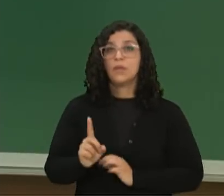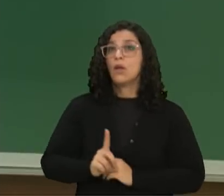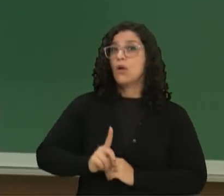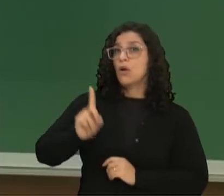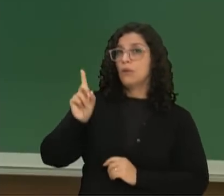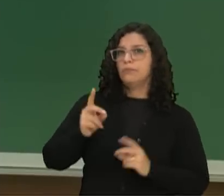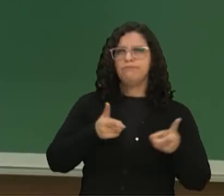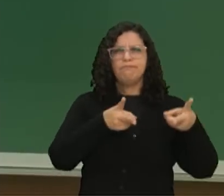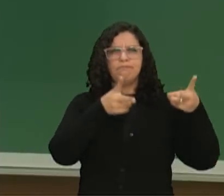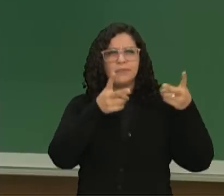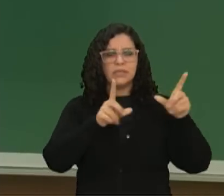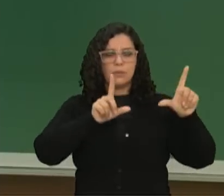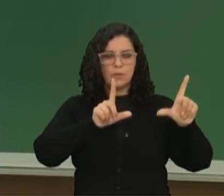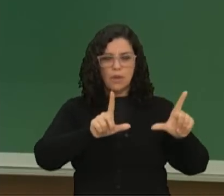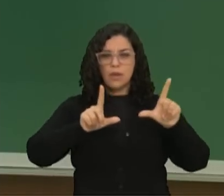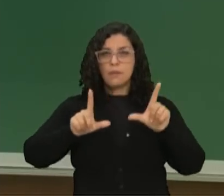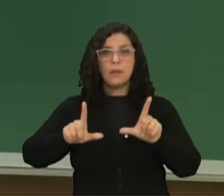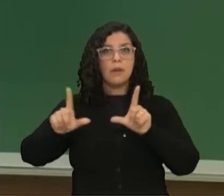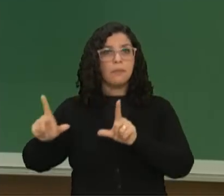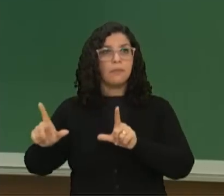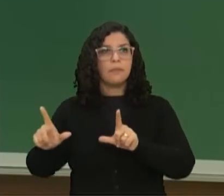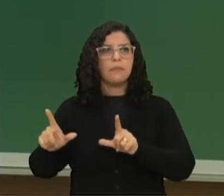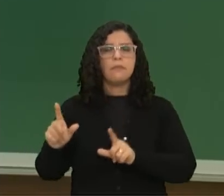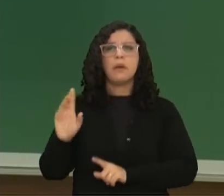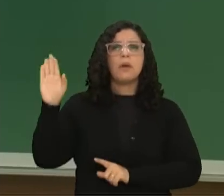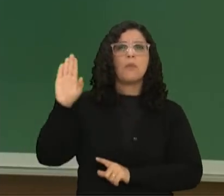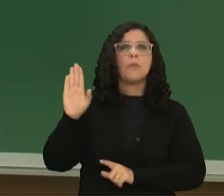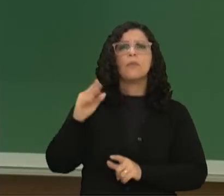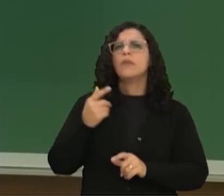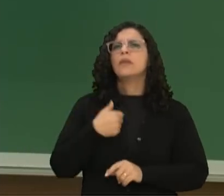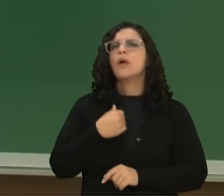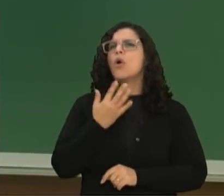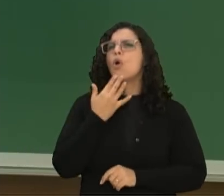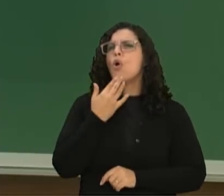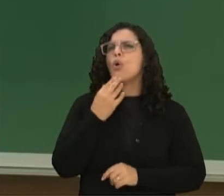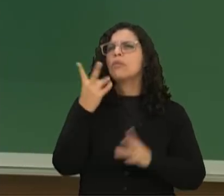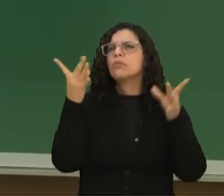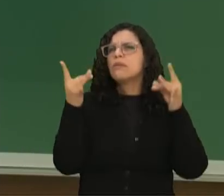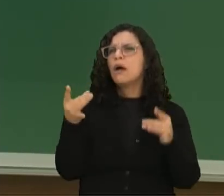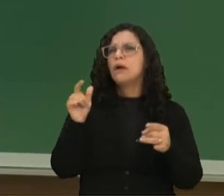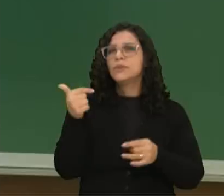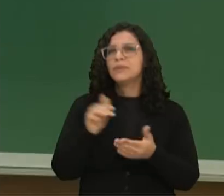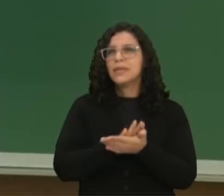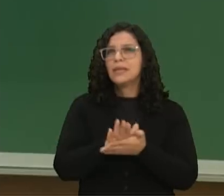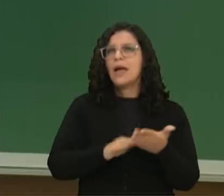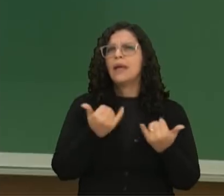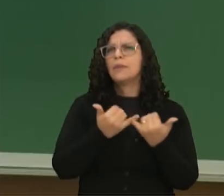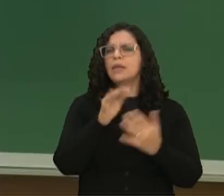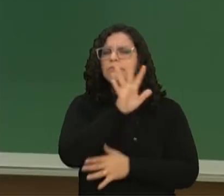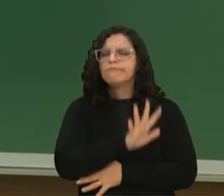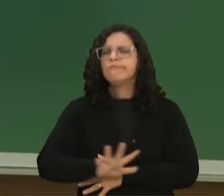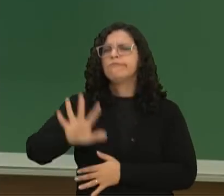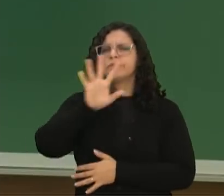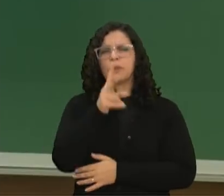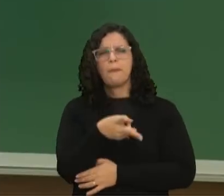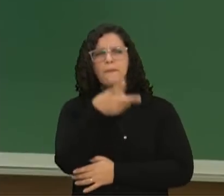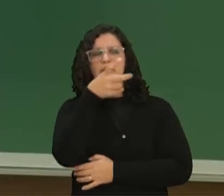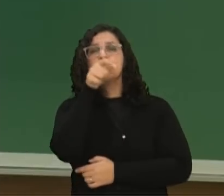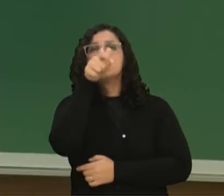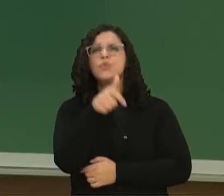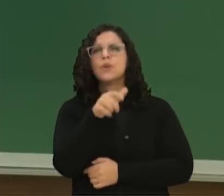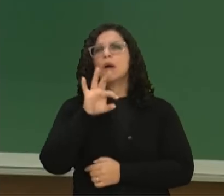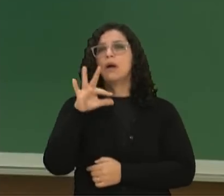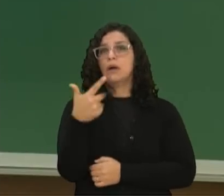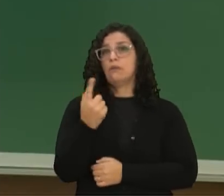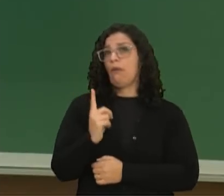que nessa tirinha aqui, nós não temos o fundo, mas algumas tirinhas têm ali um cenário, tem um fundo para você identificar onde